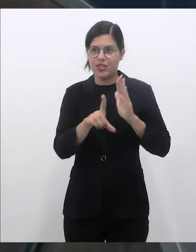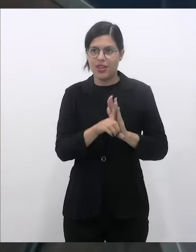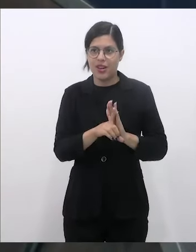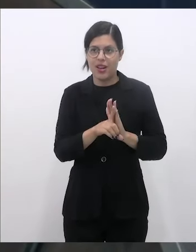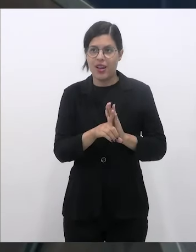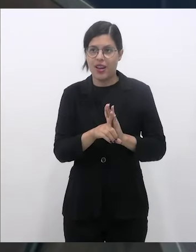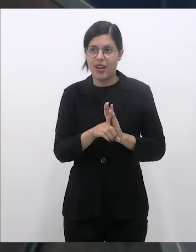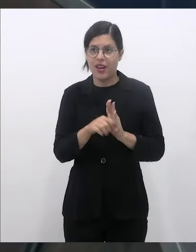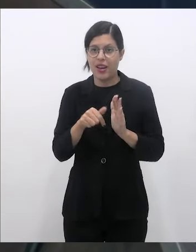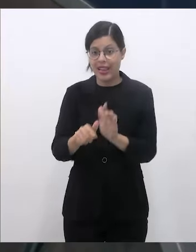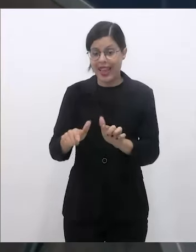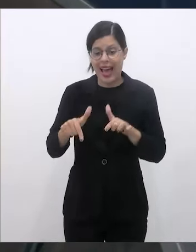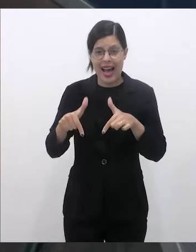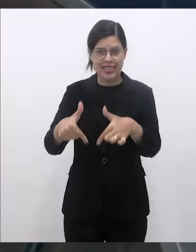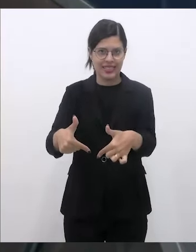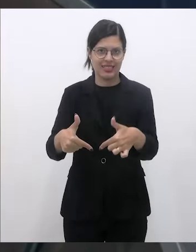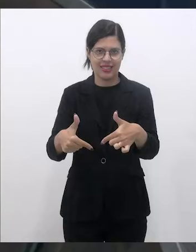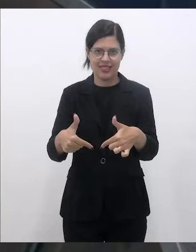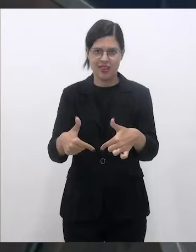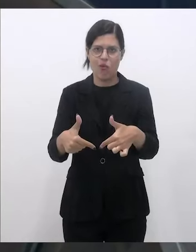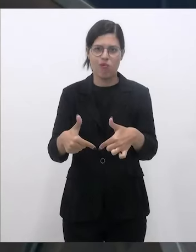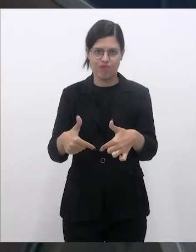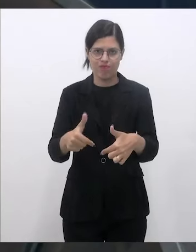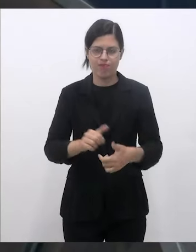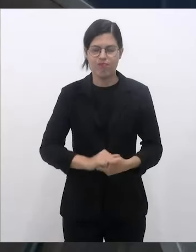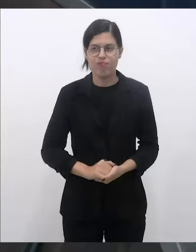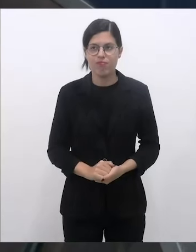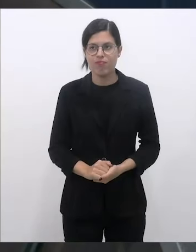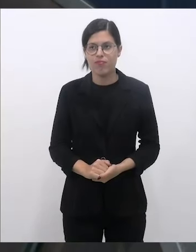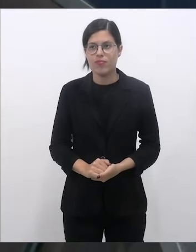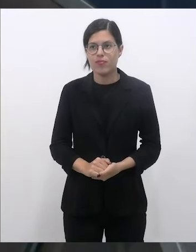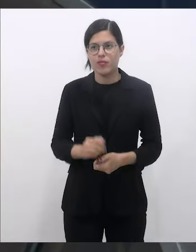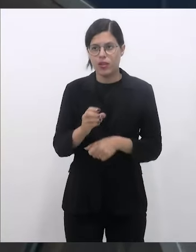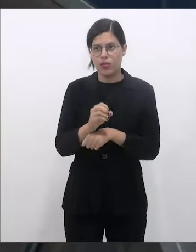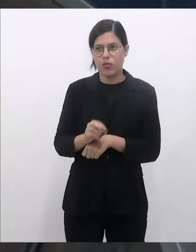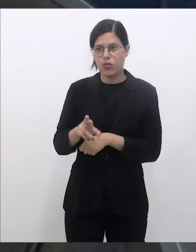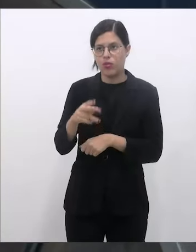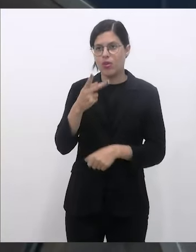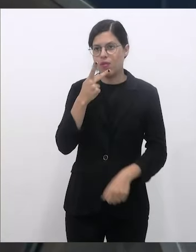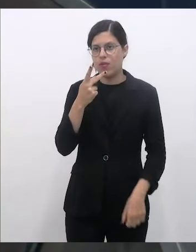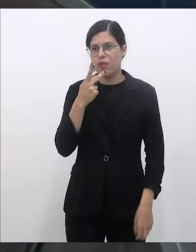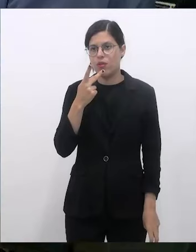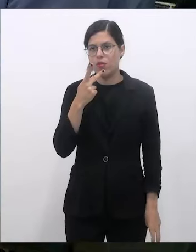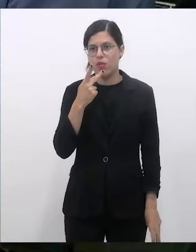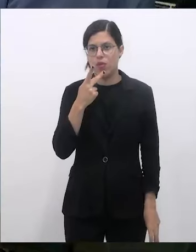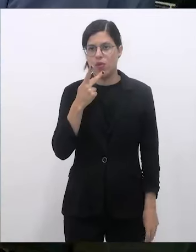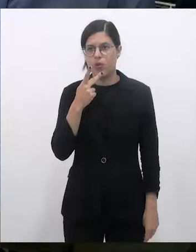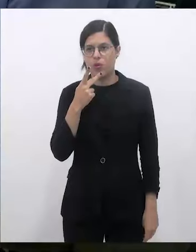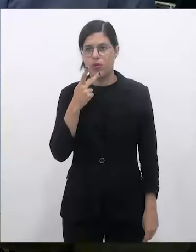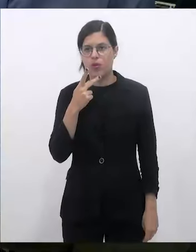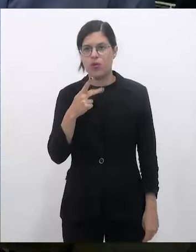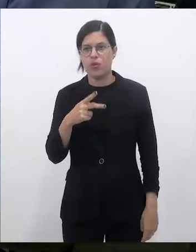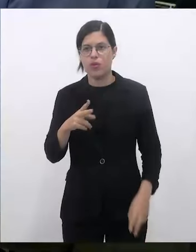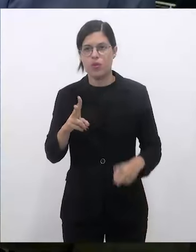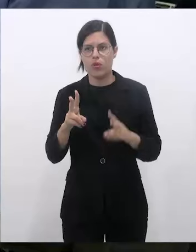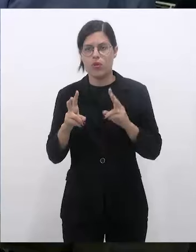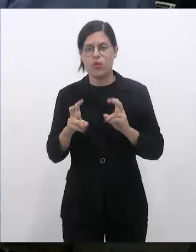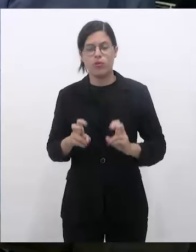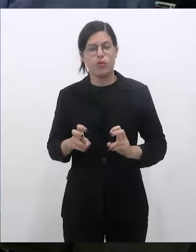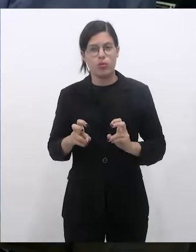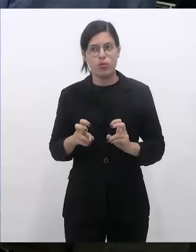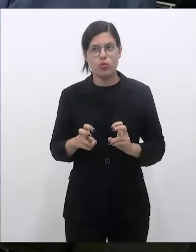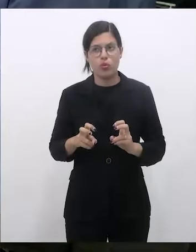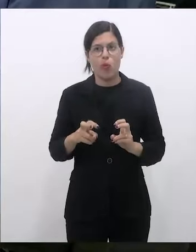de leis, é na sua aplicação, na sua efetiva aplicação. A doutora Flávia falou a questão